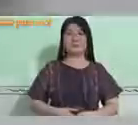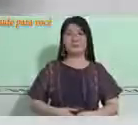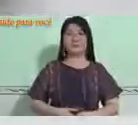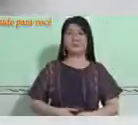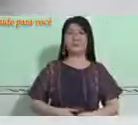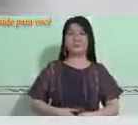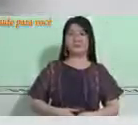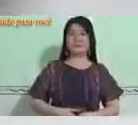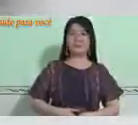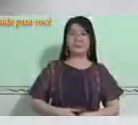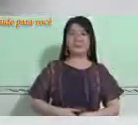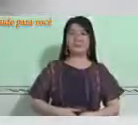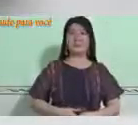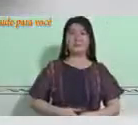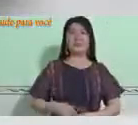TRATAMNTOCOMANTIBIO acento agudo